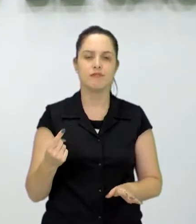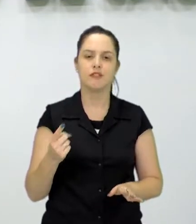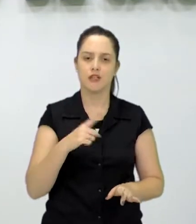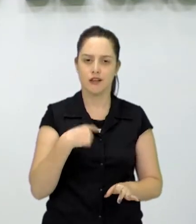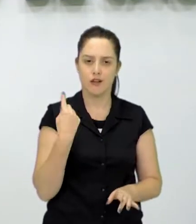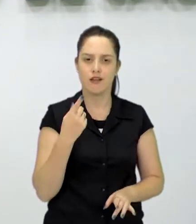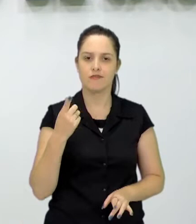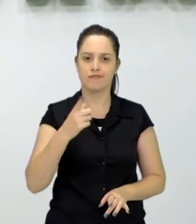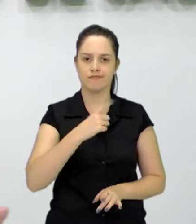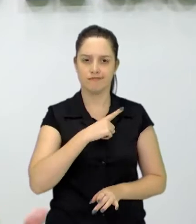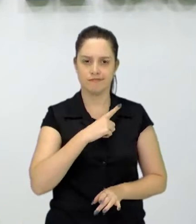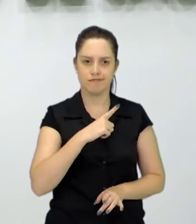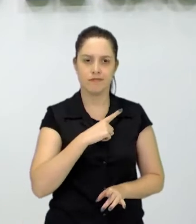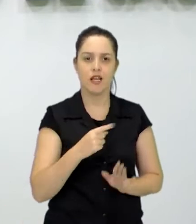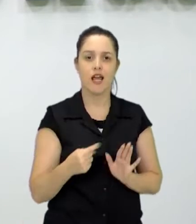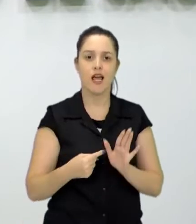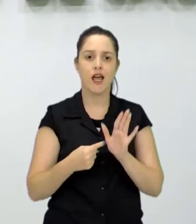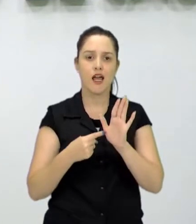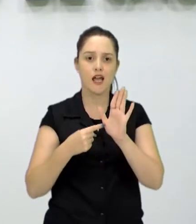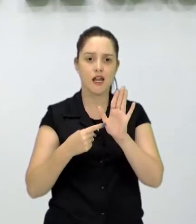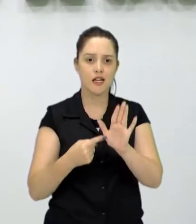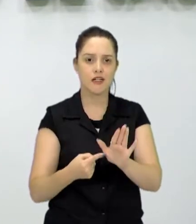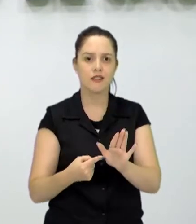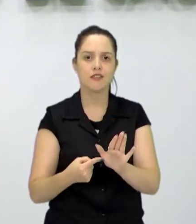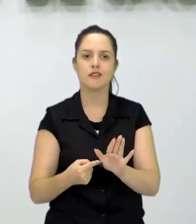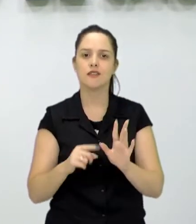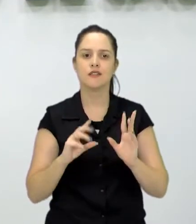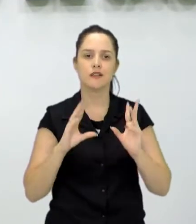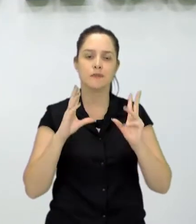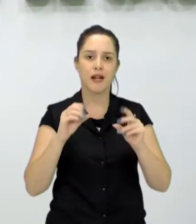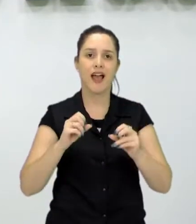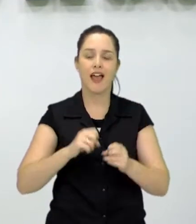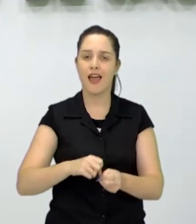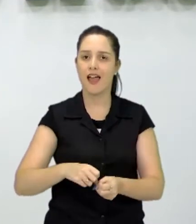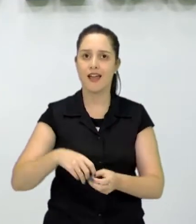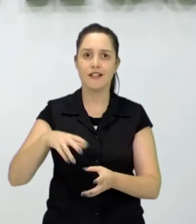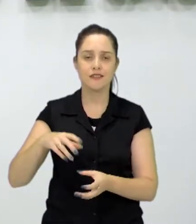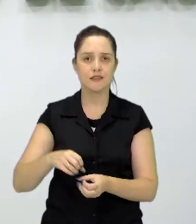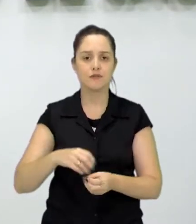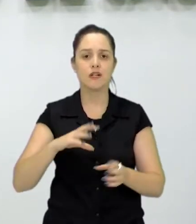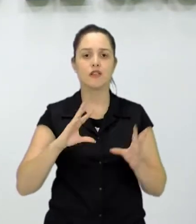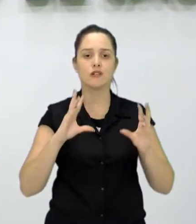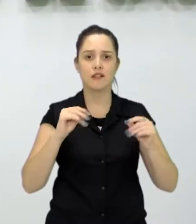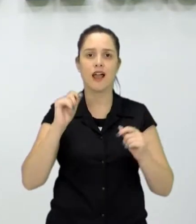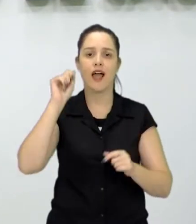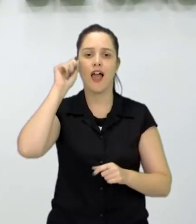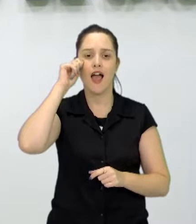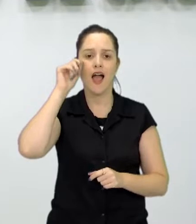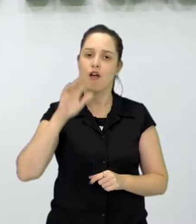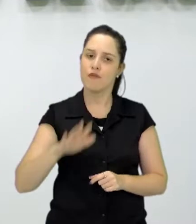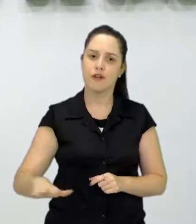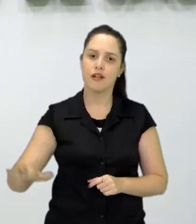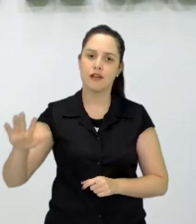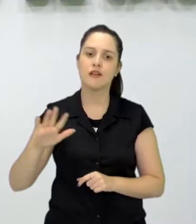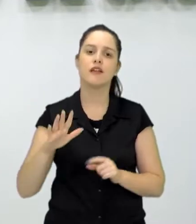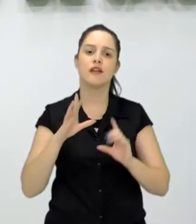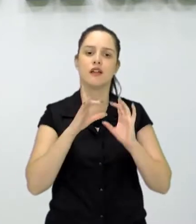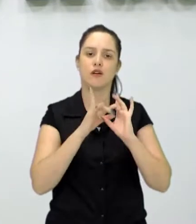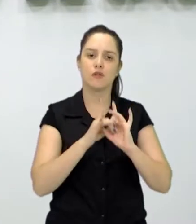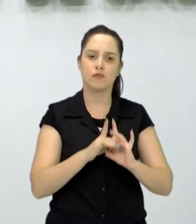eles aproveitavam esse grande desenvolvimento para explorar as colônias na África. Então, eles consideravam